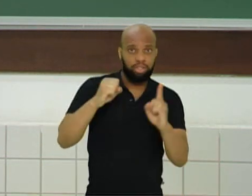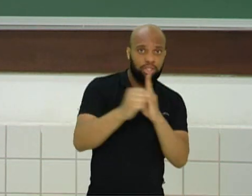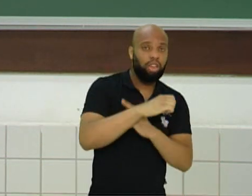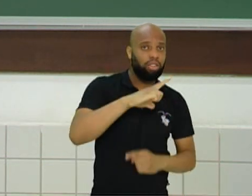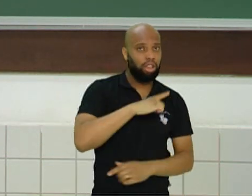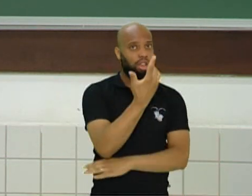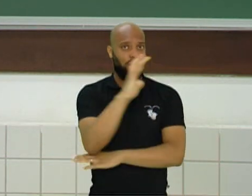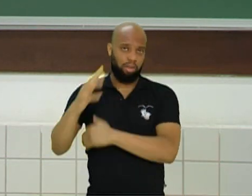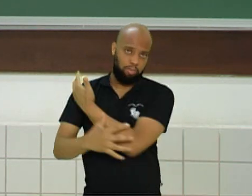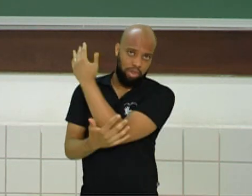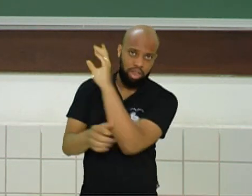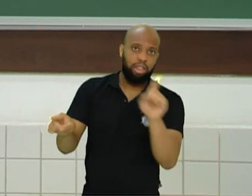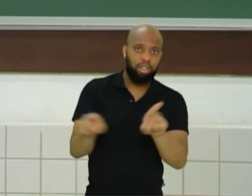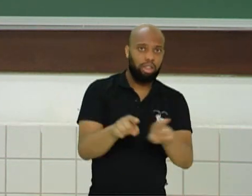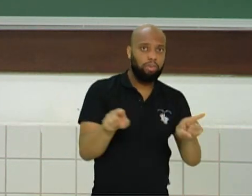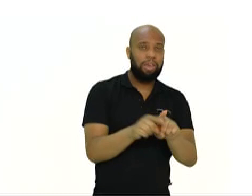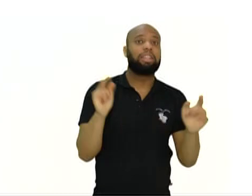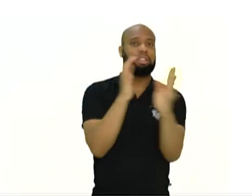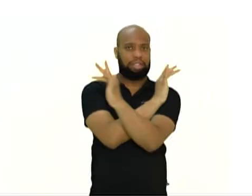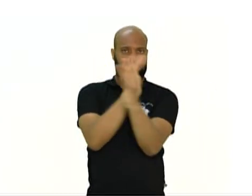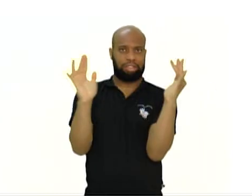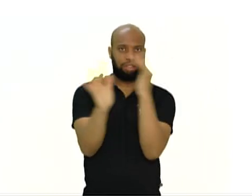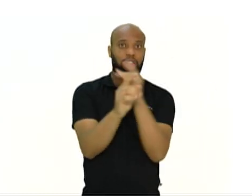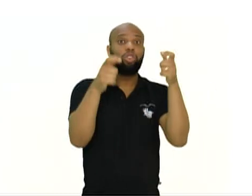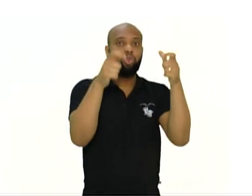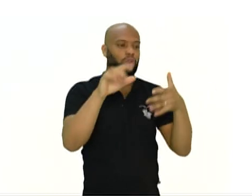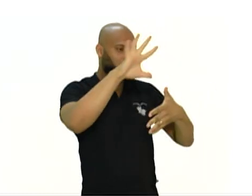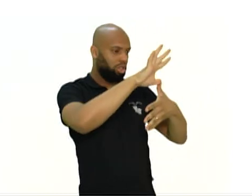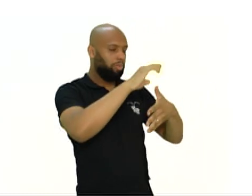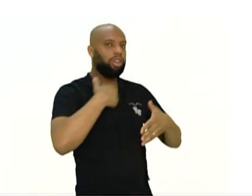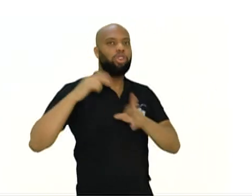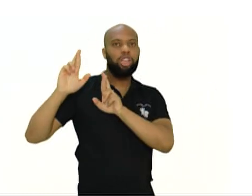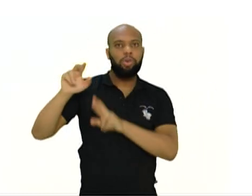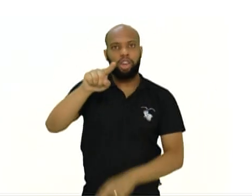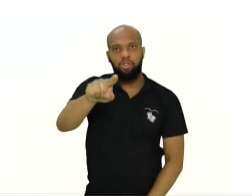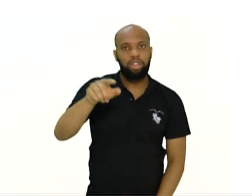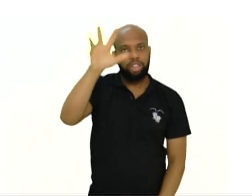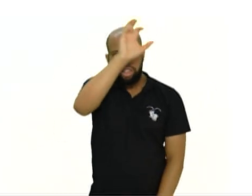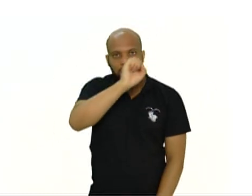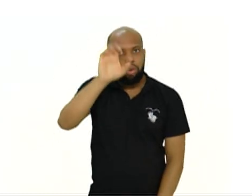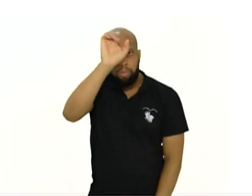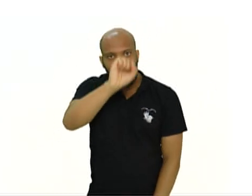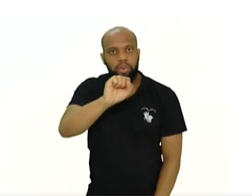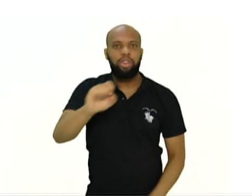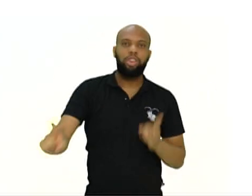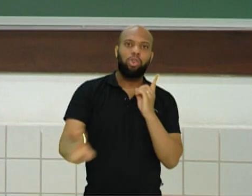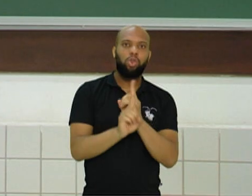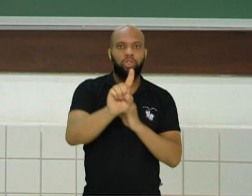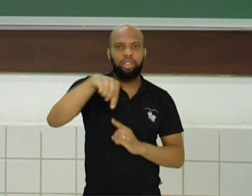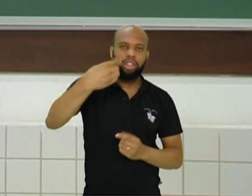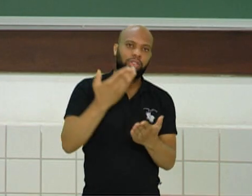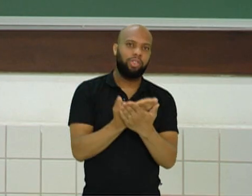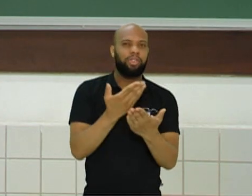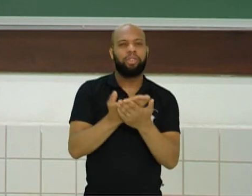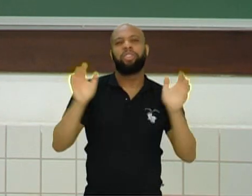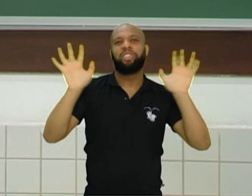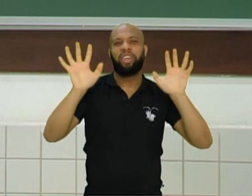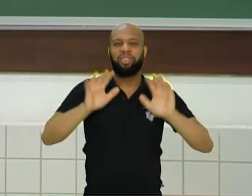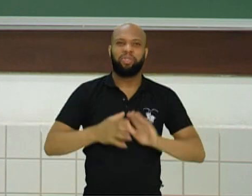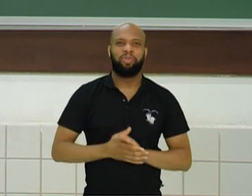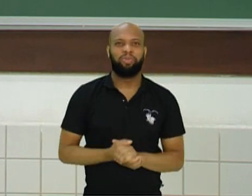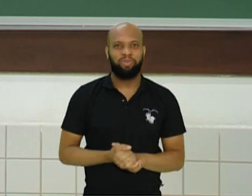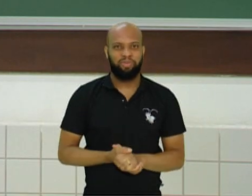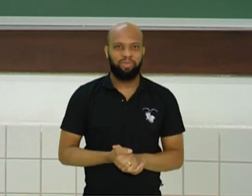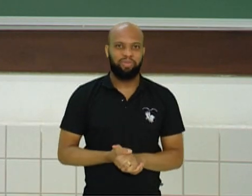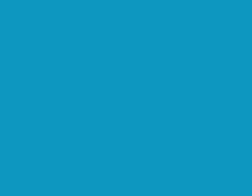e ambientais dos grandes centros urbanos da América. Eu espero que vocês tenham aprendido e encontro vocês na nossa próxima aula.